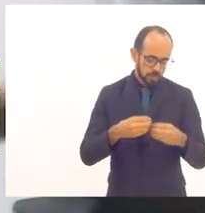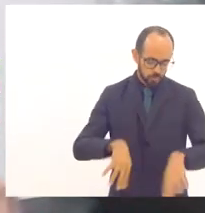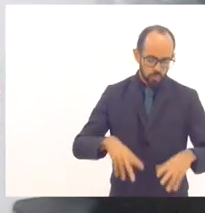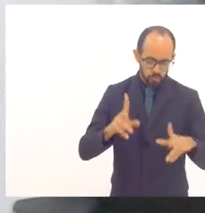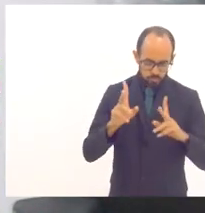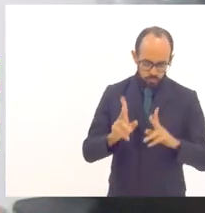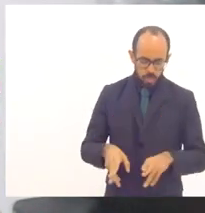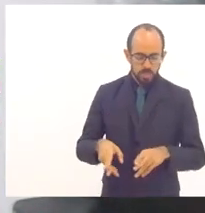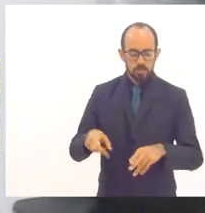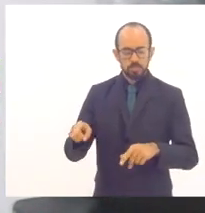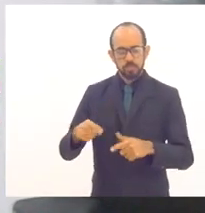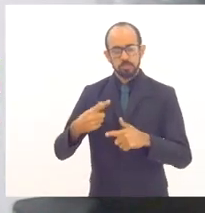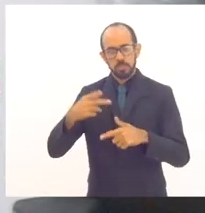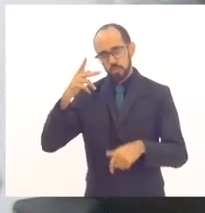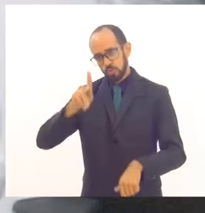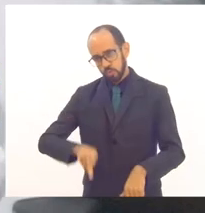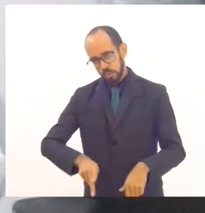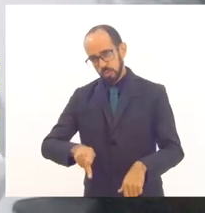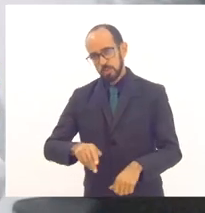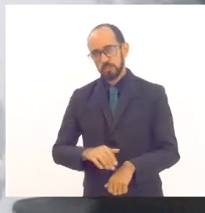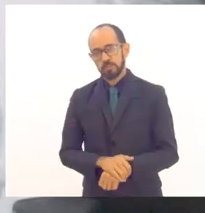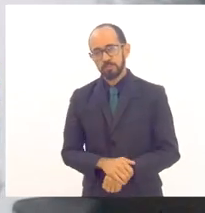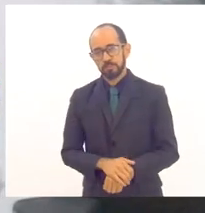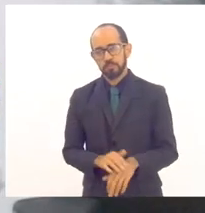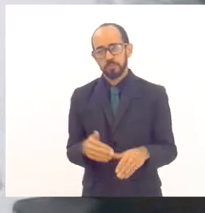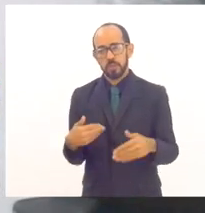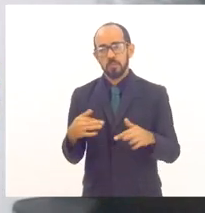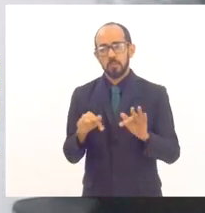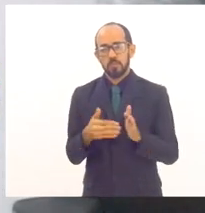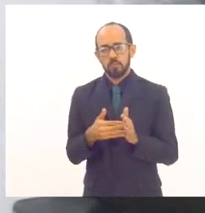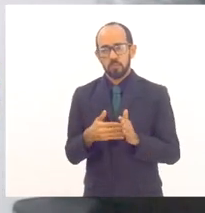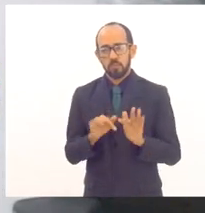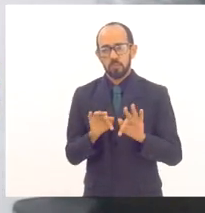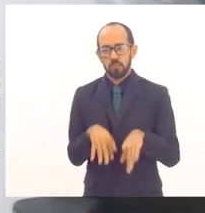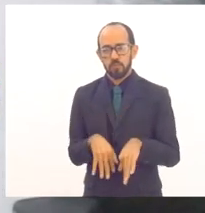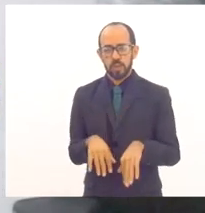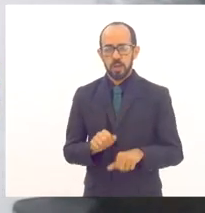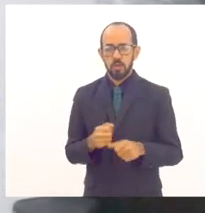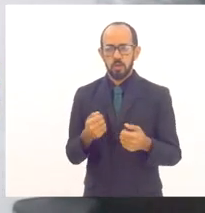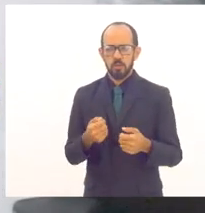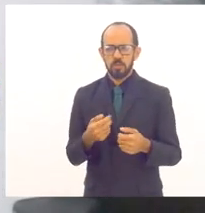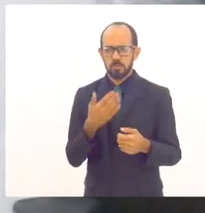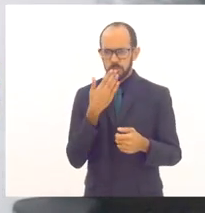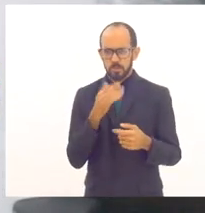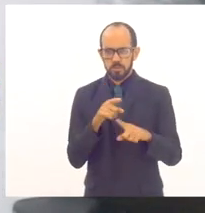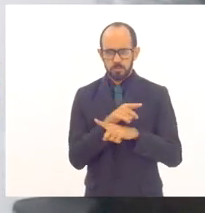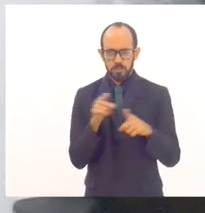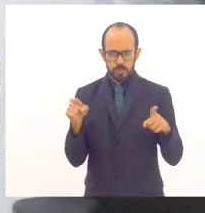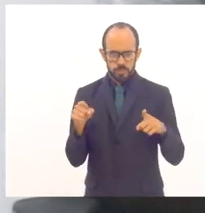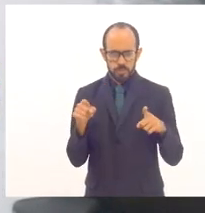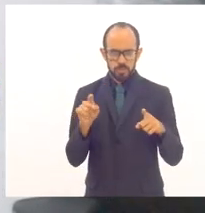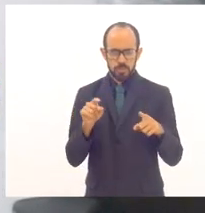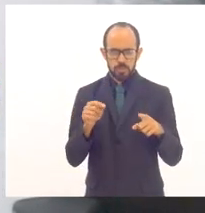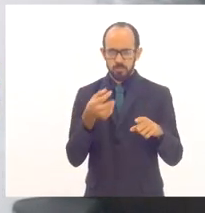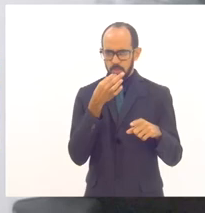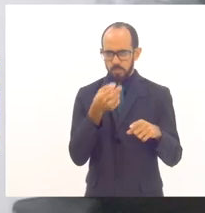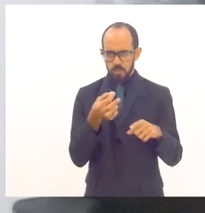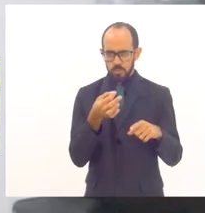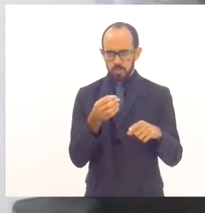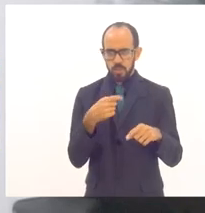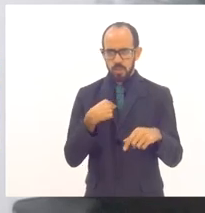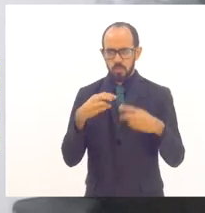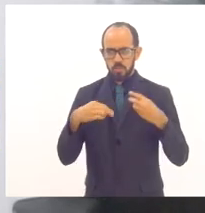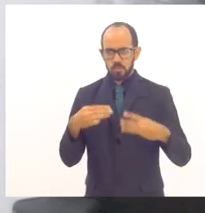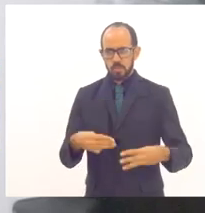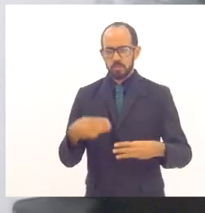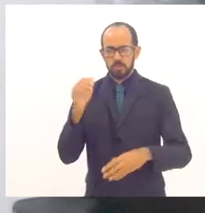setores que estão fora do poder. E, por último, eu queria fazer uma consideração para todos vocês. Eu fui ministro do